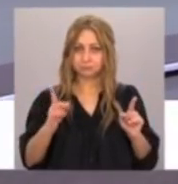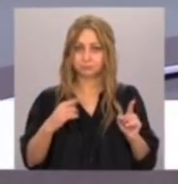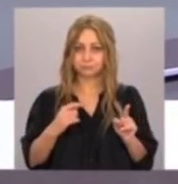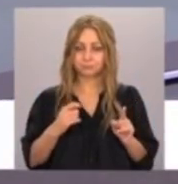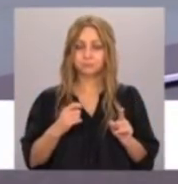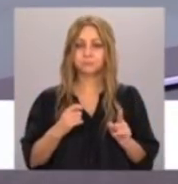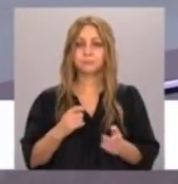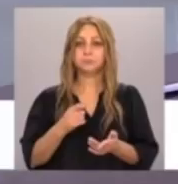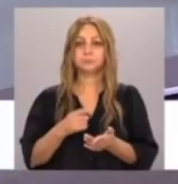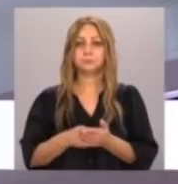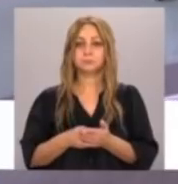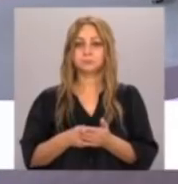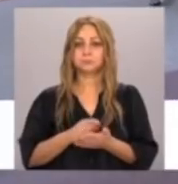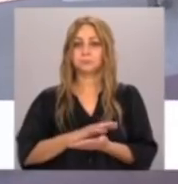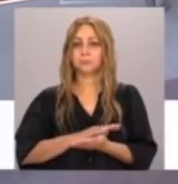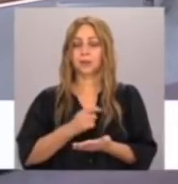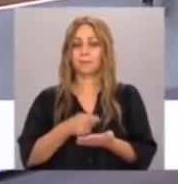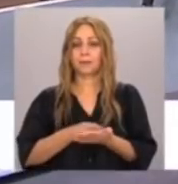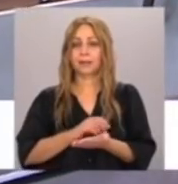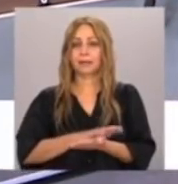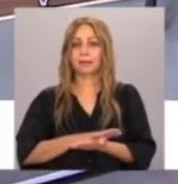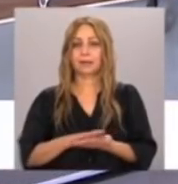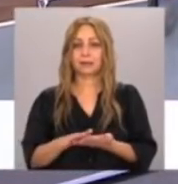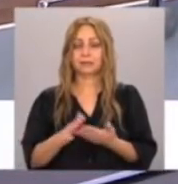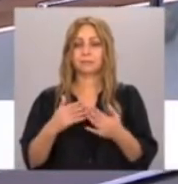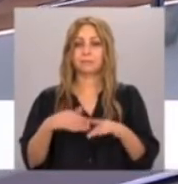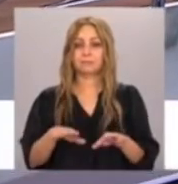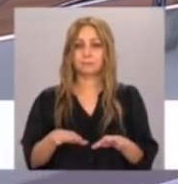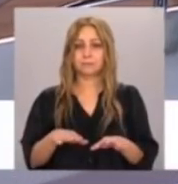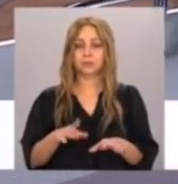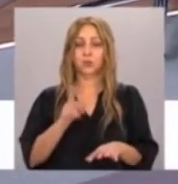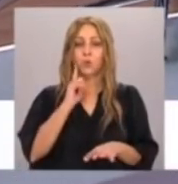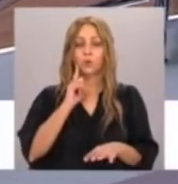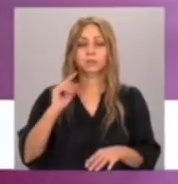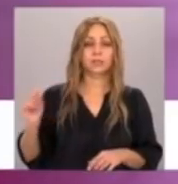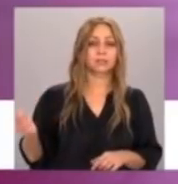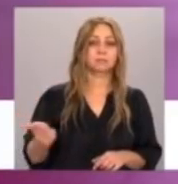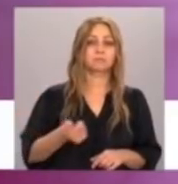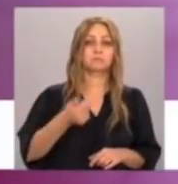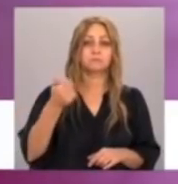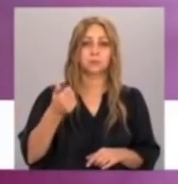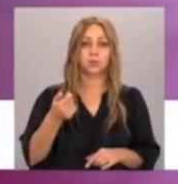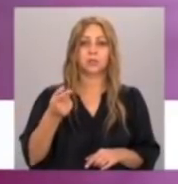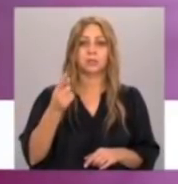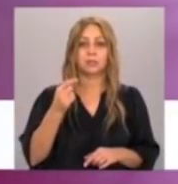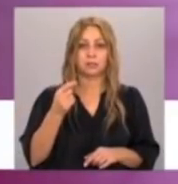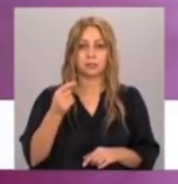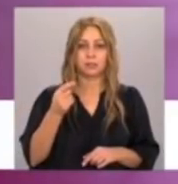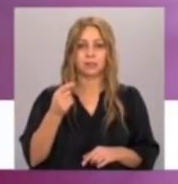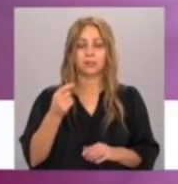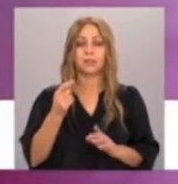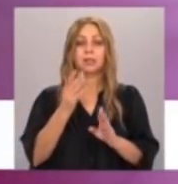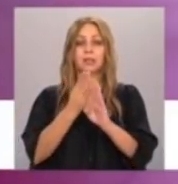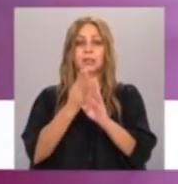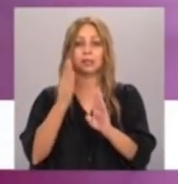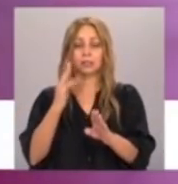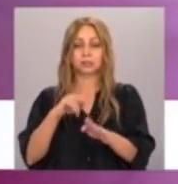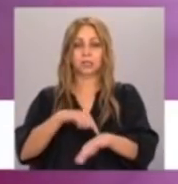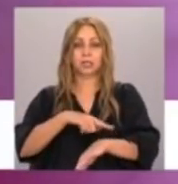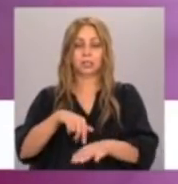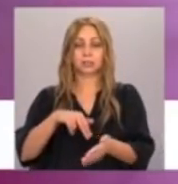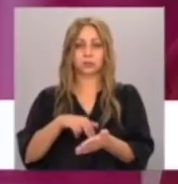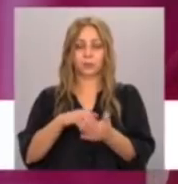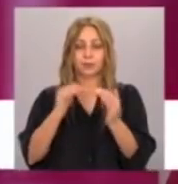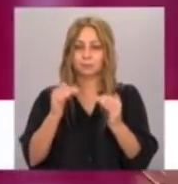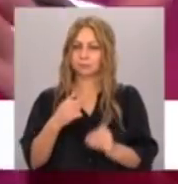custo tendencialmente gratuito acumu hoje e Universal uma diferença melhor qualidade atendimento e muito menos listas de espera aí como é